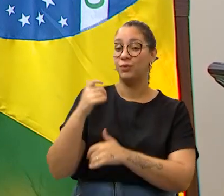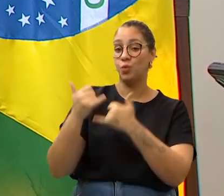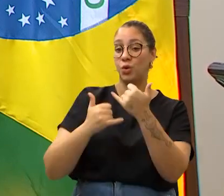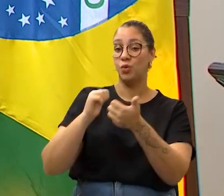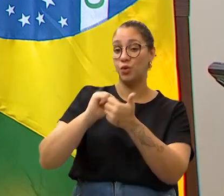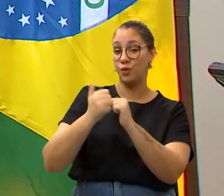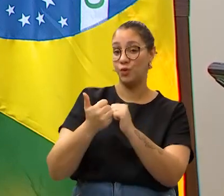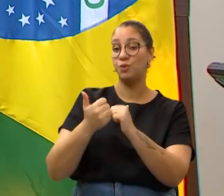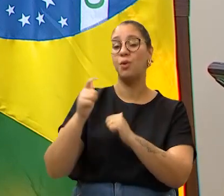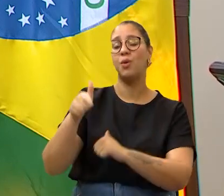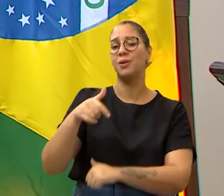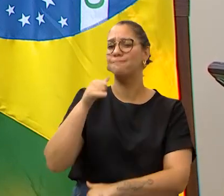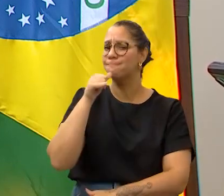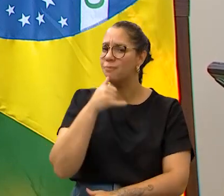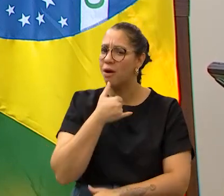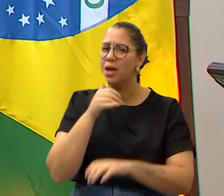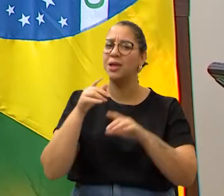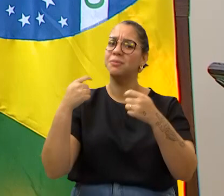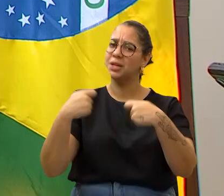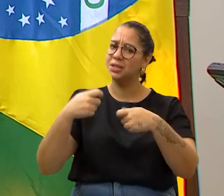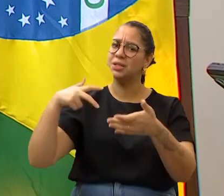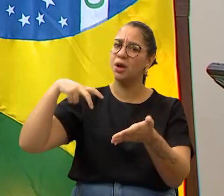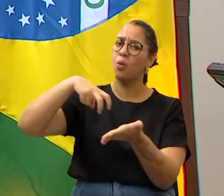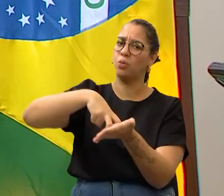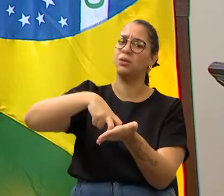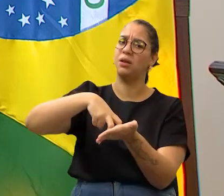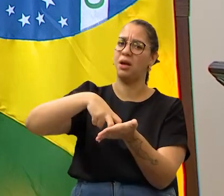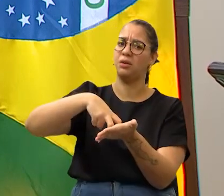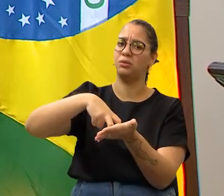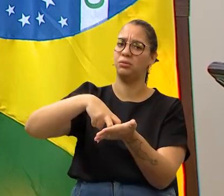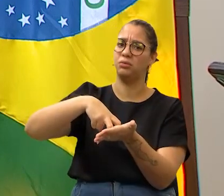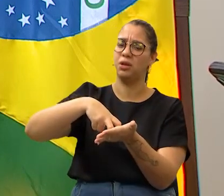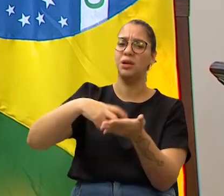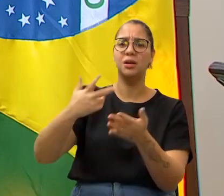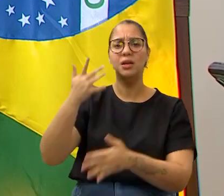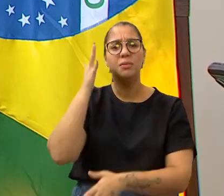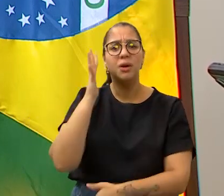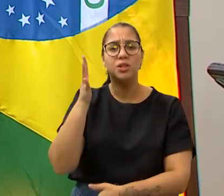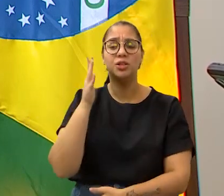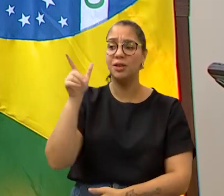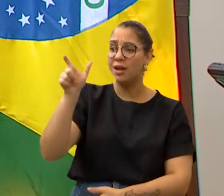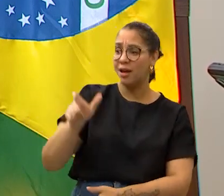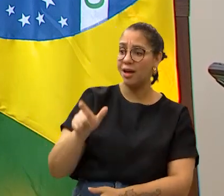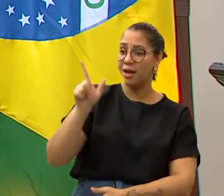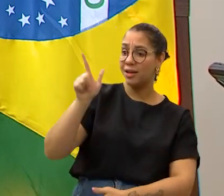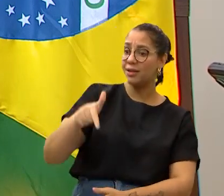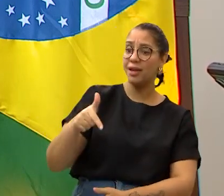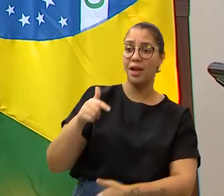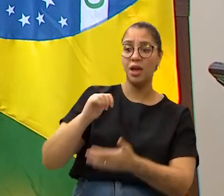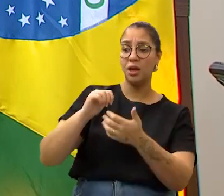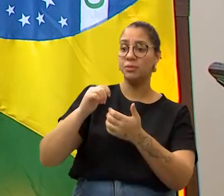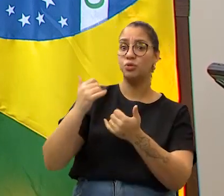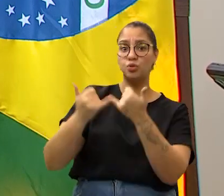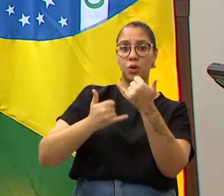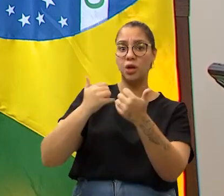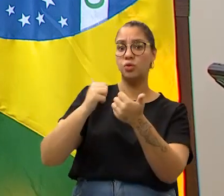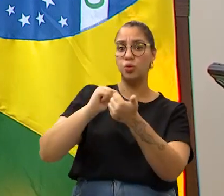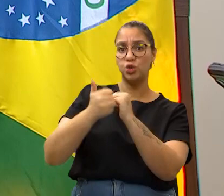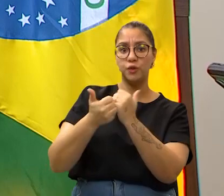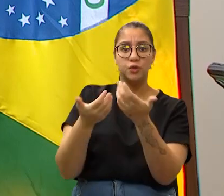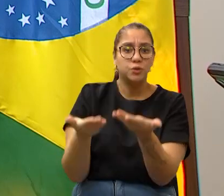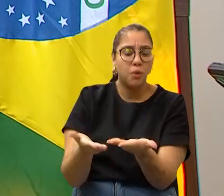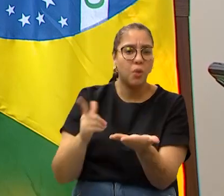do que lamentável, ele tem que ser condenado. Imagina uma figura como ele, que é um ídolo do futebol,